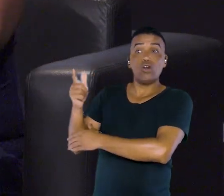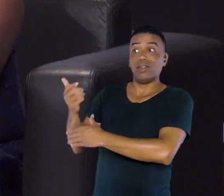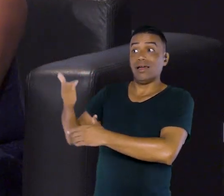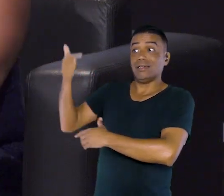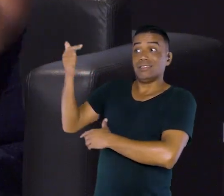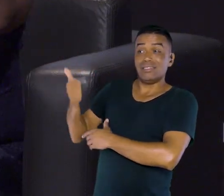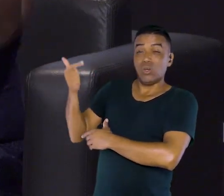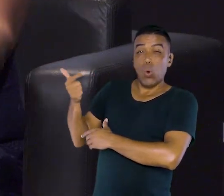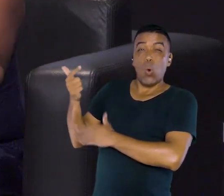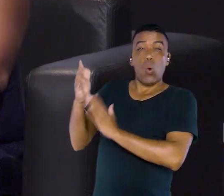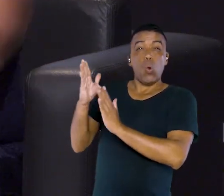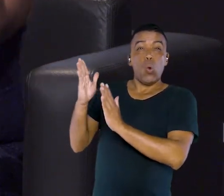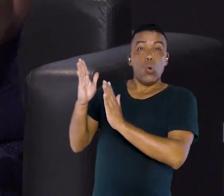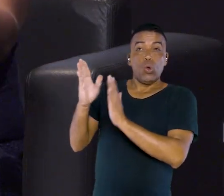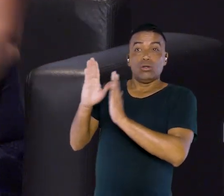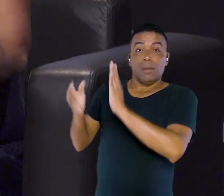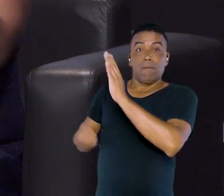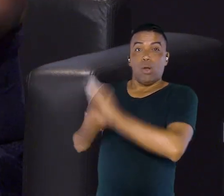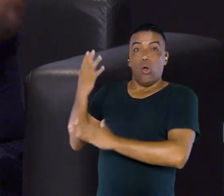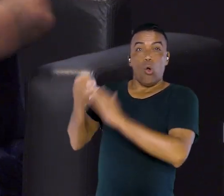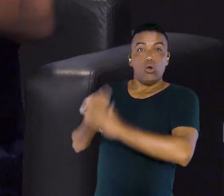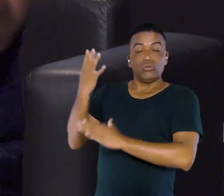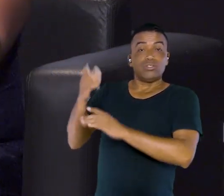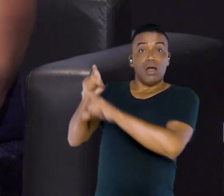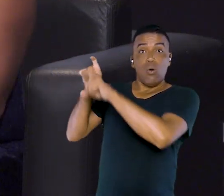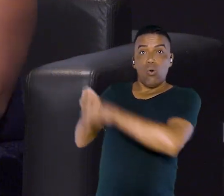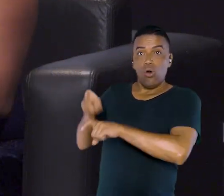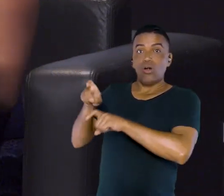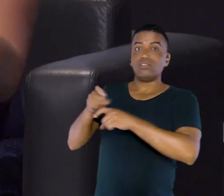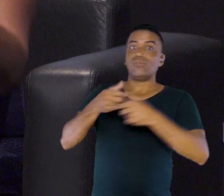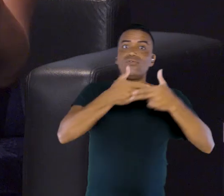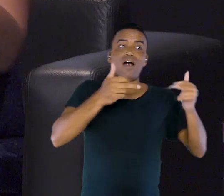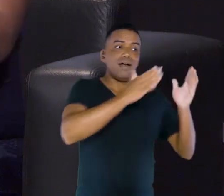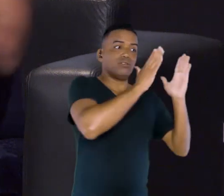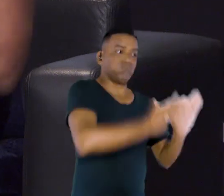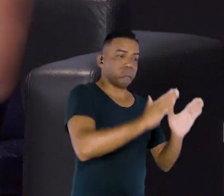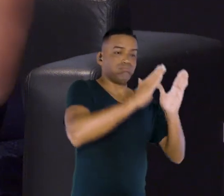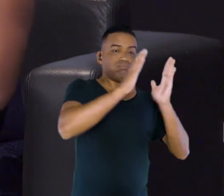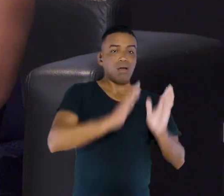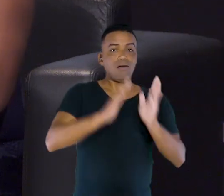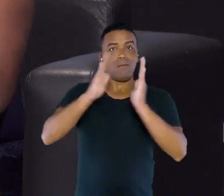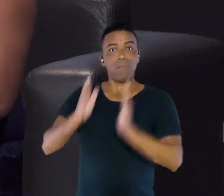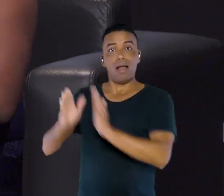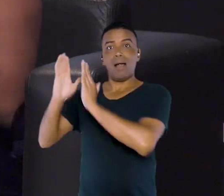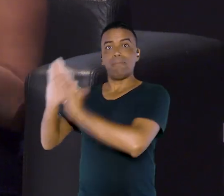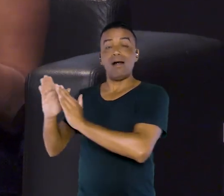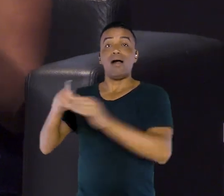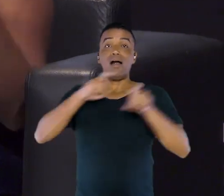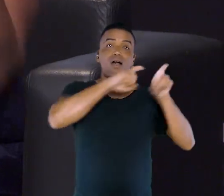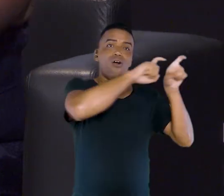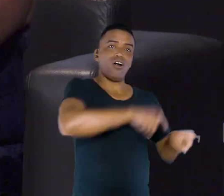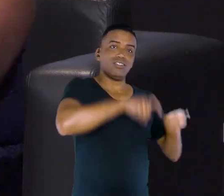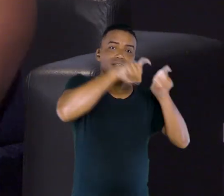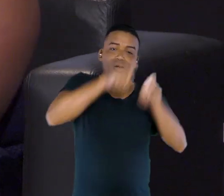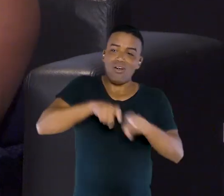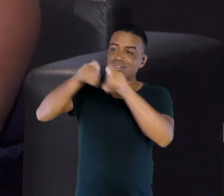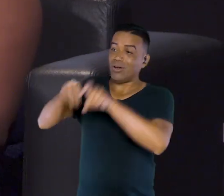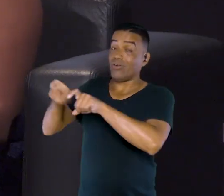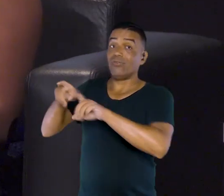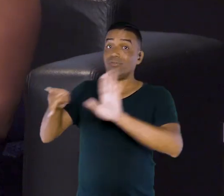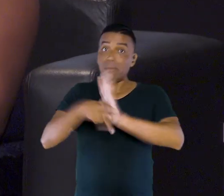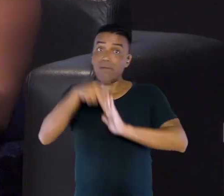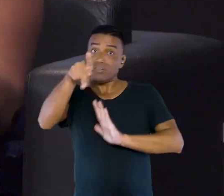a segunda produção seria de roça. Então, são vários estágios de roça. Então, você também,